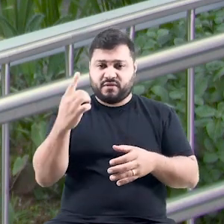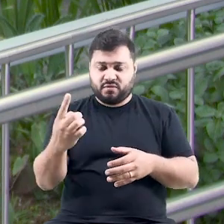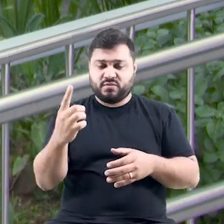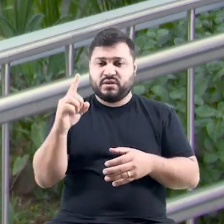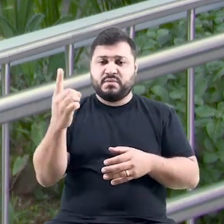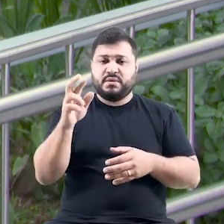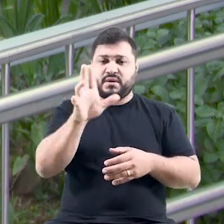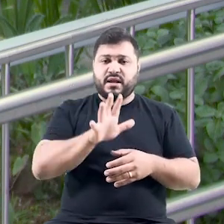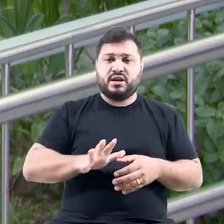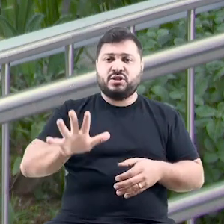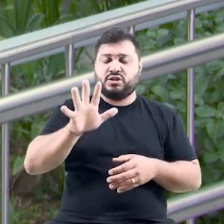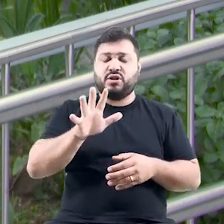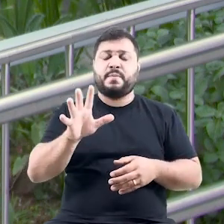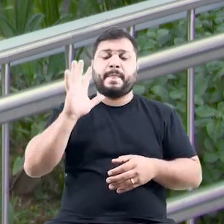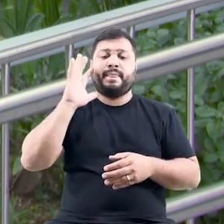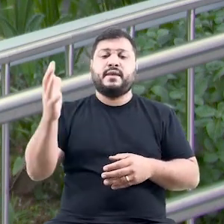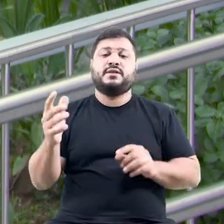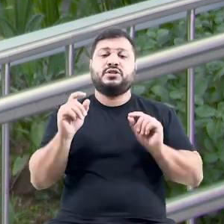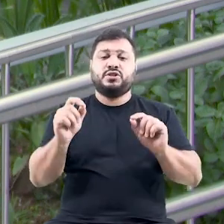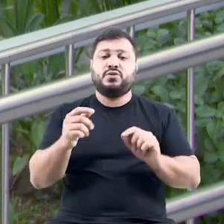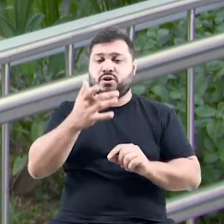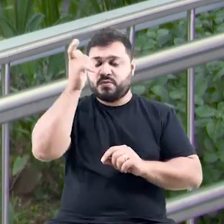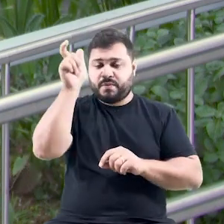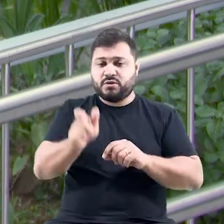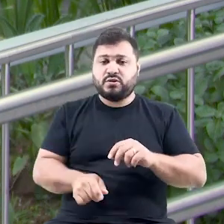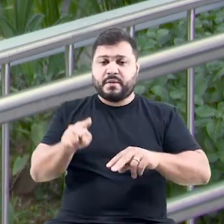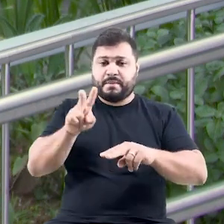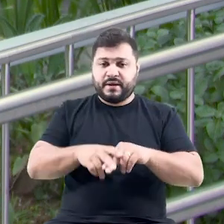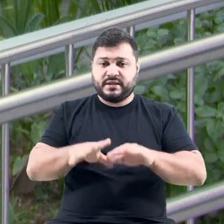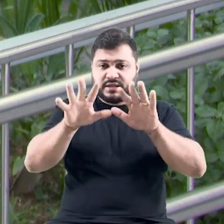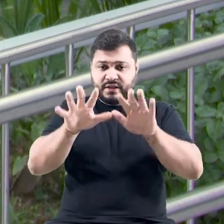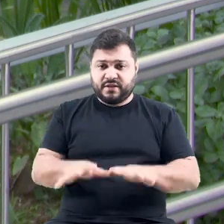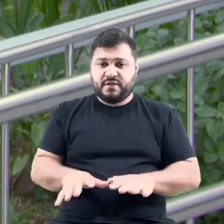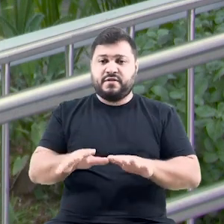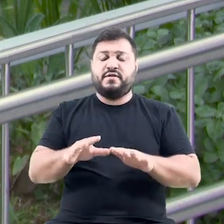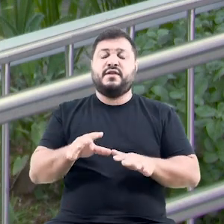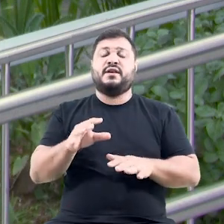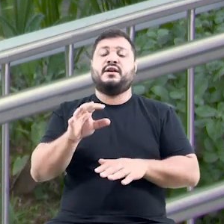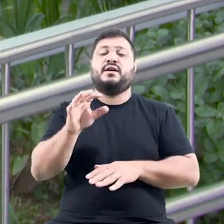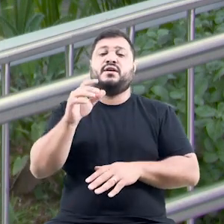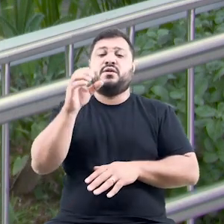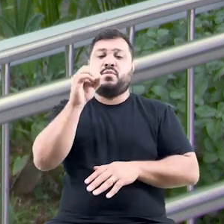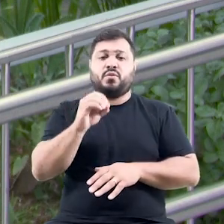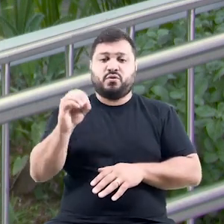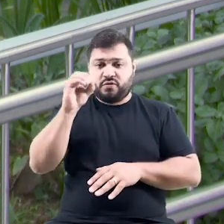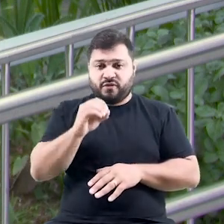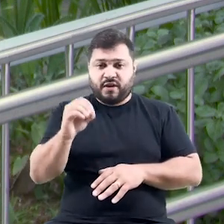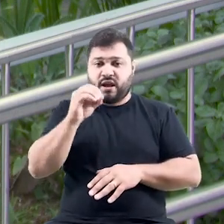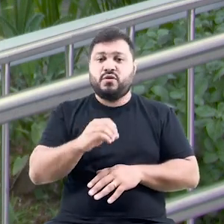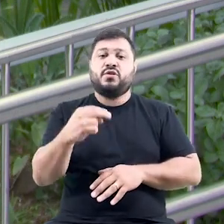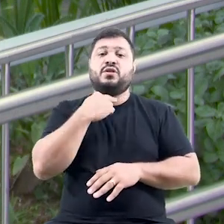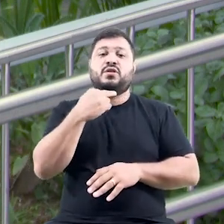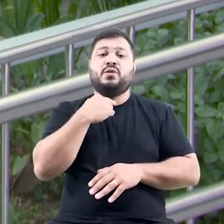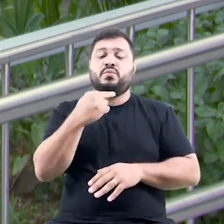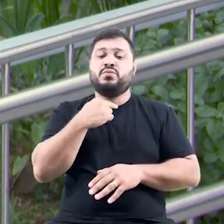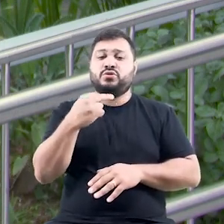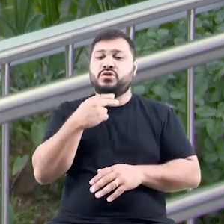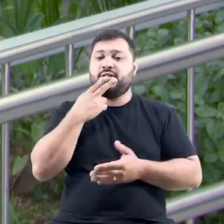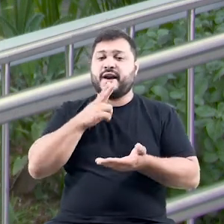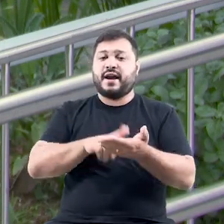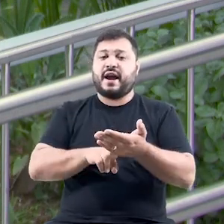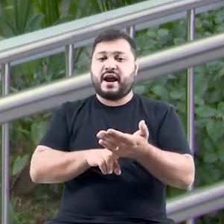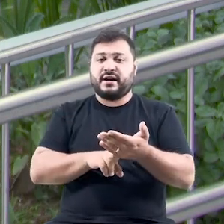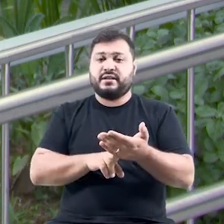Regional Federal da Primeira Região decidiu que um preso custodiado na Penitenciária Federal de Porto Velho não poderia